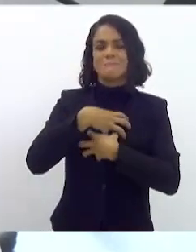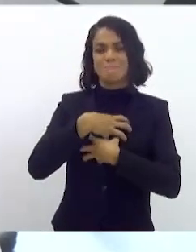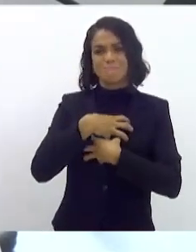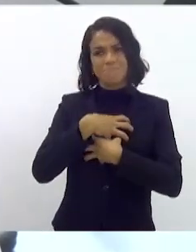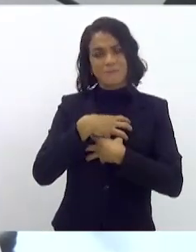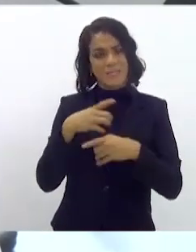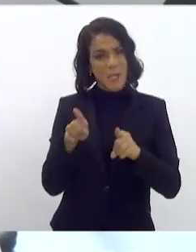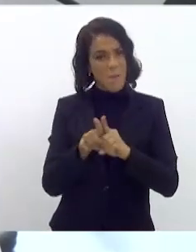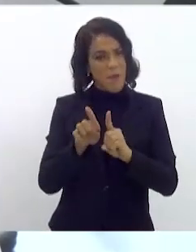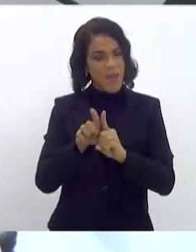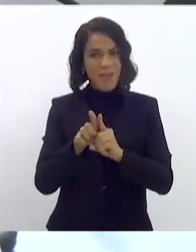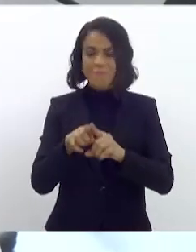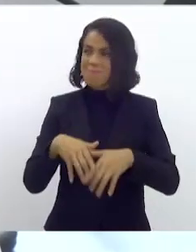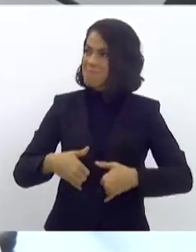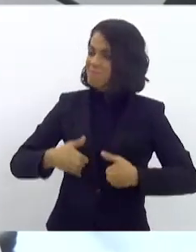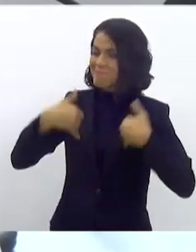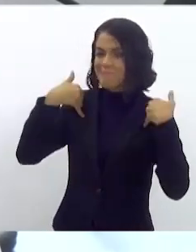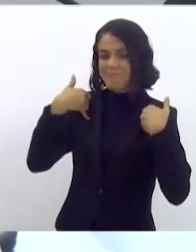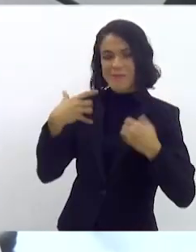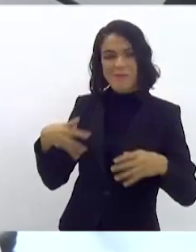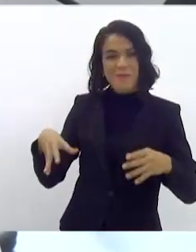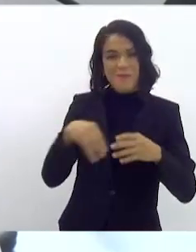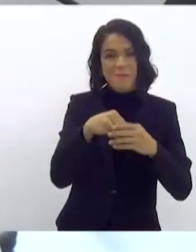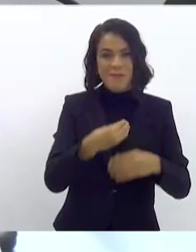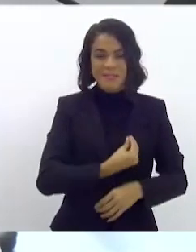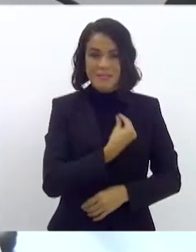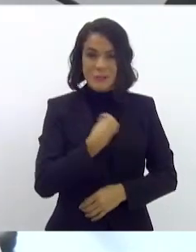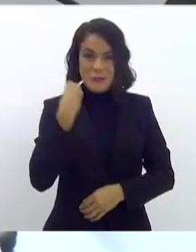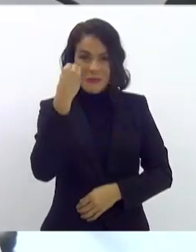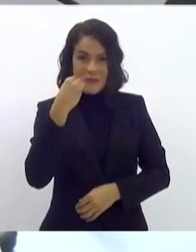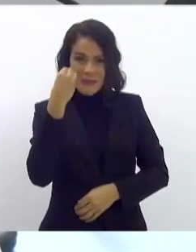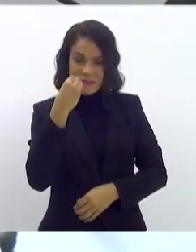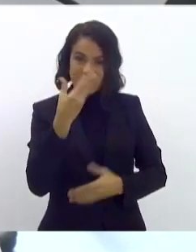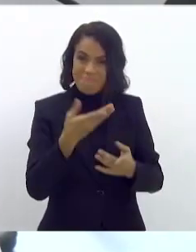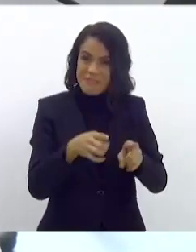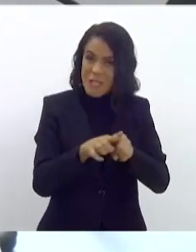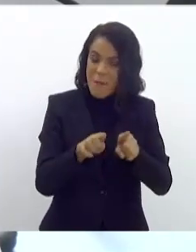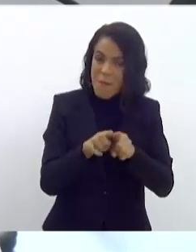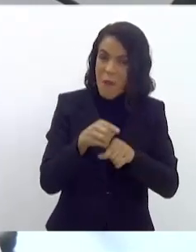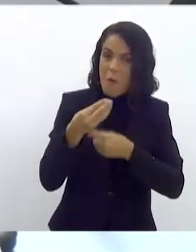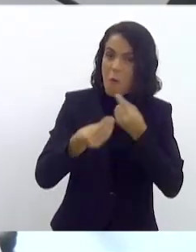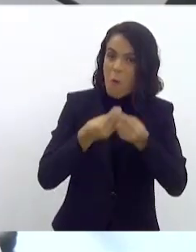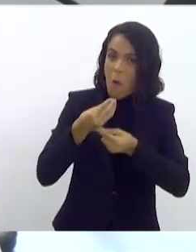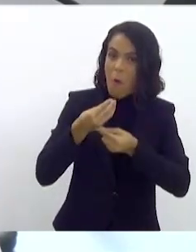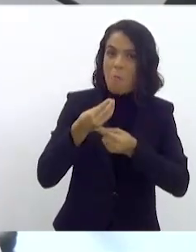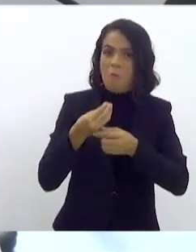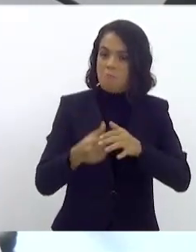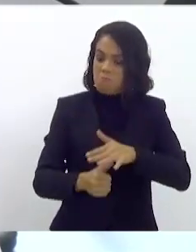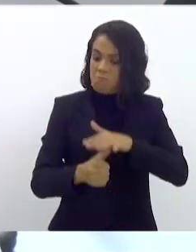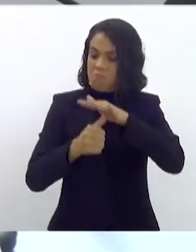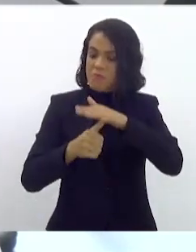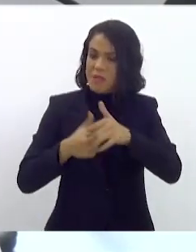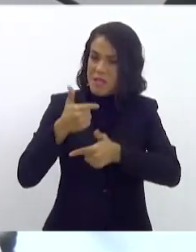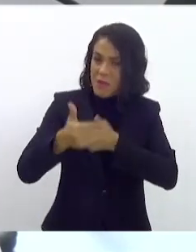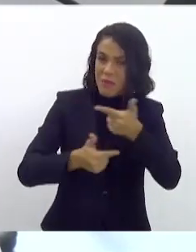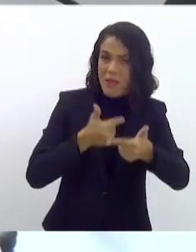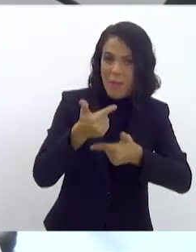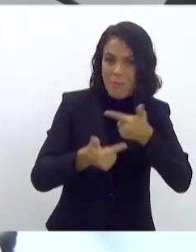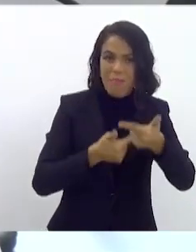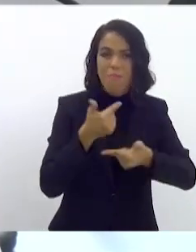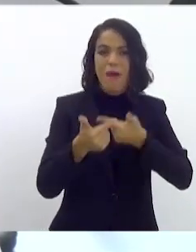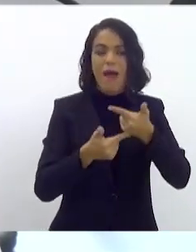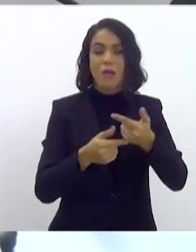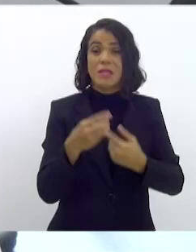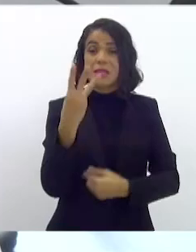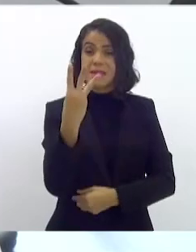muito lisonjeada de participar junto com Vossa Excelência, pela experiência, pela condução, de forma que nós já tivemos experiência aí em